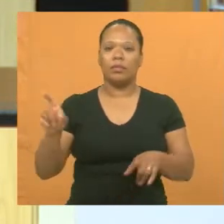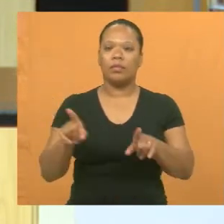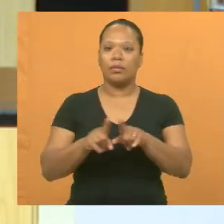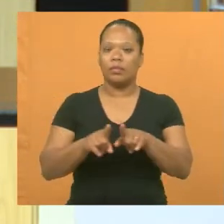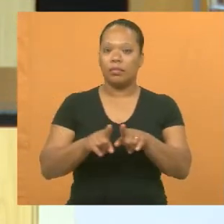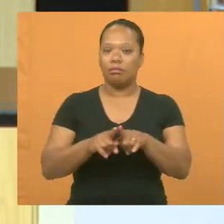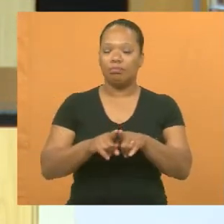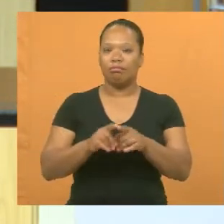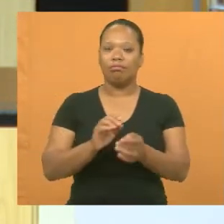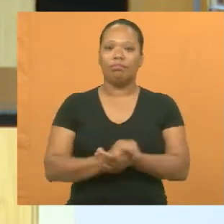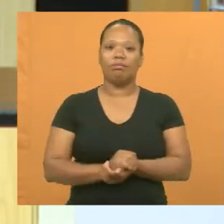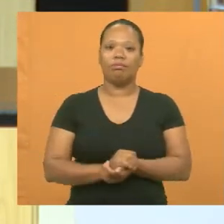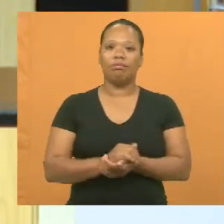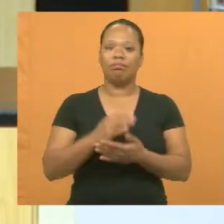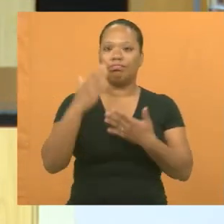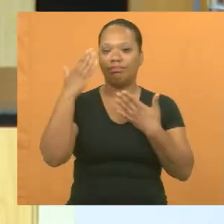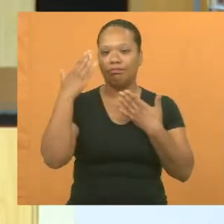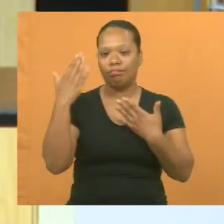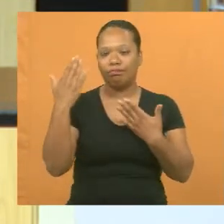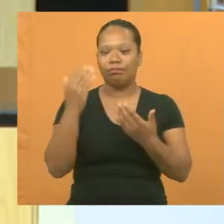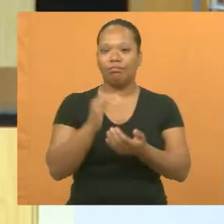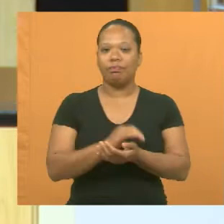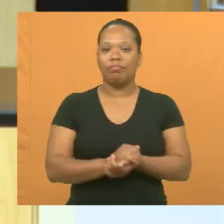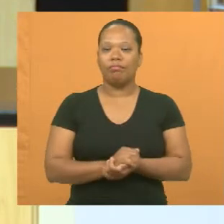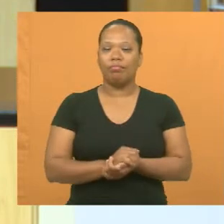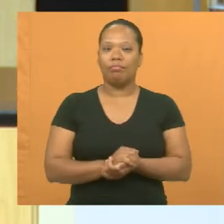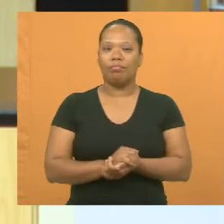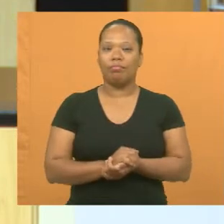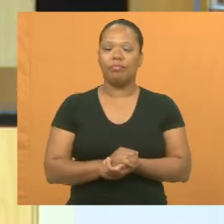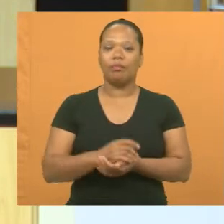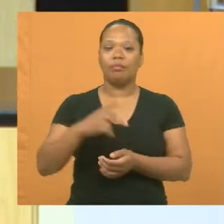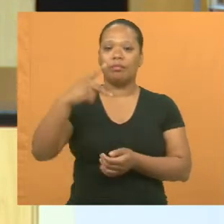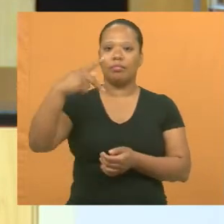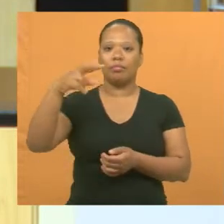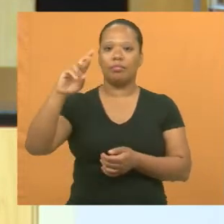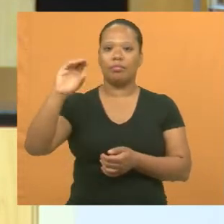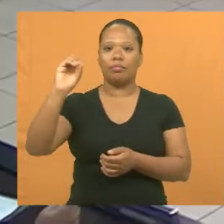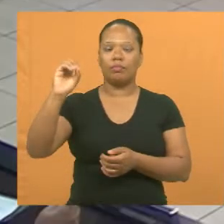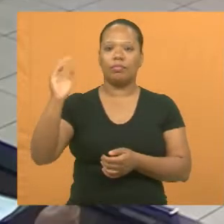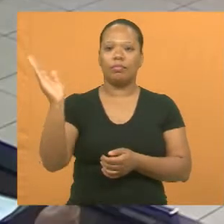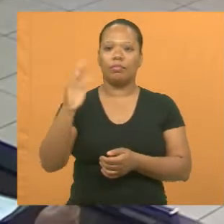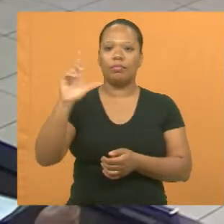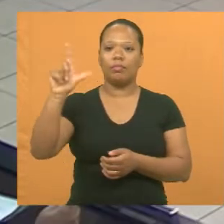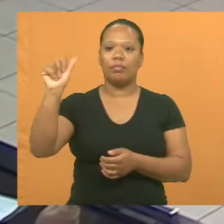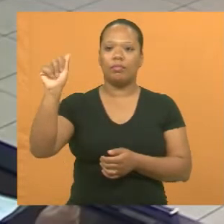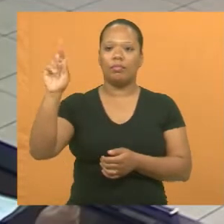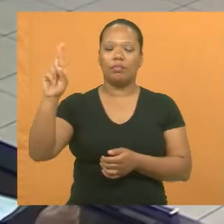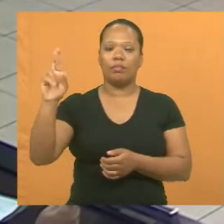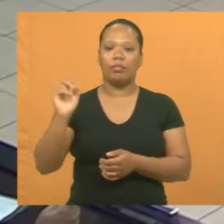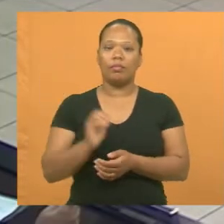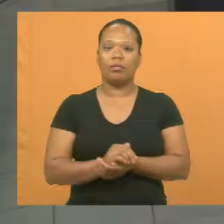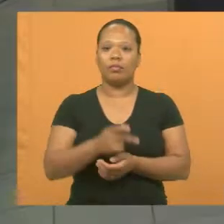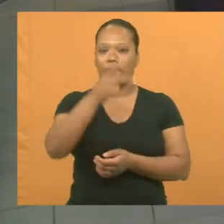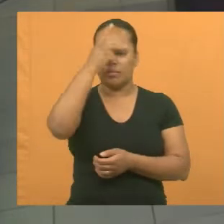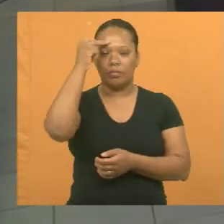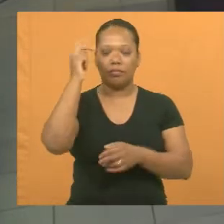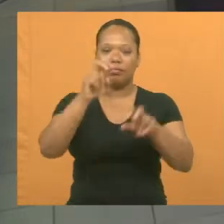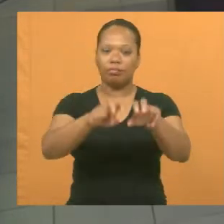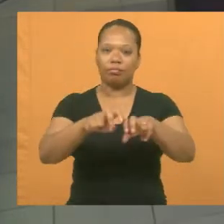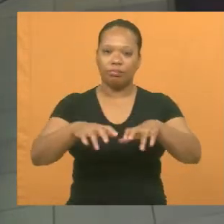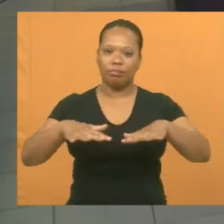Prolar e o jurídico da Fundação Prolar. E aos demais participantes aqui do plenário.